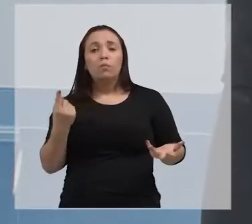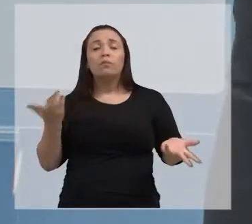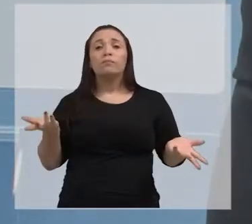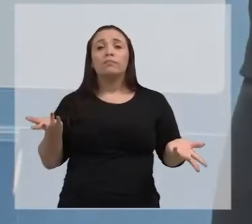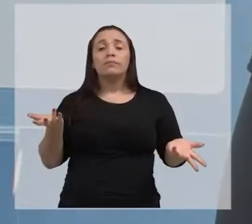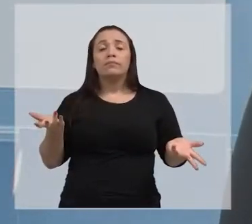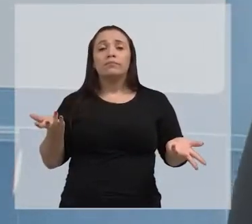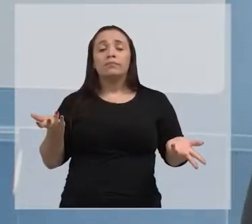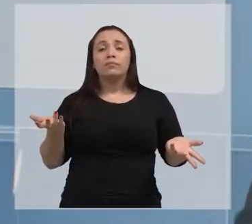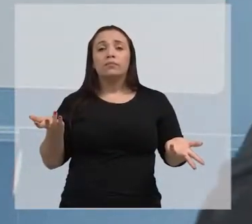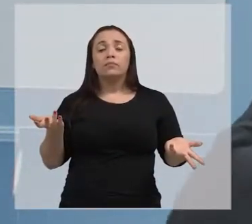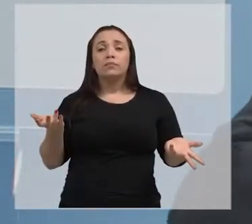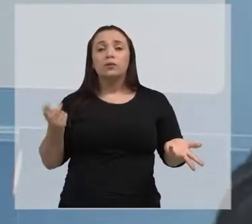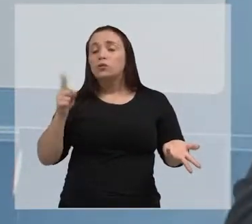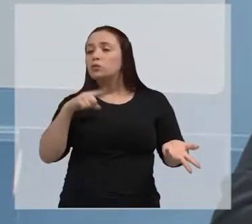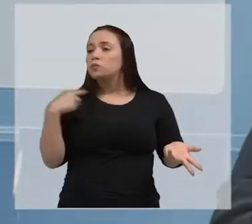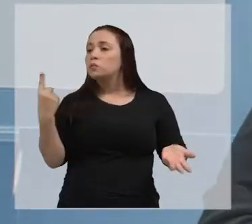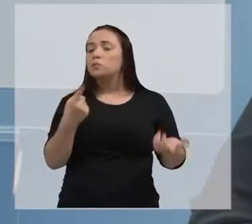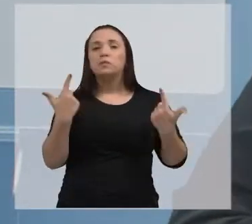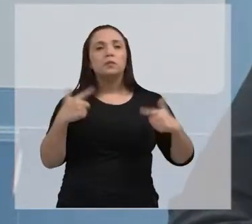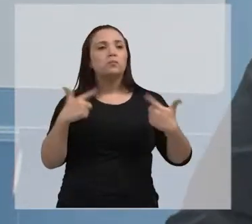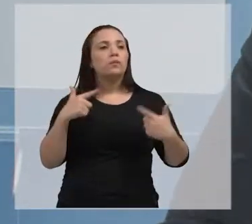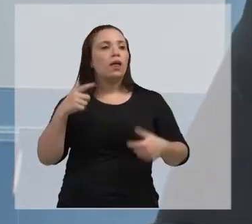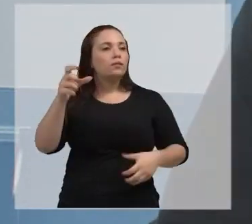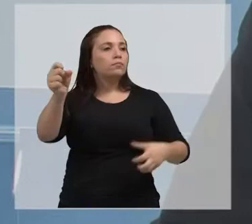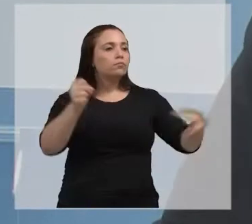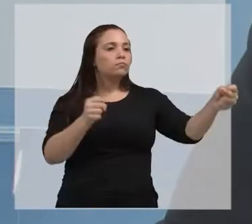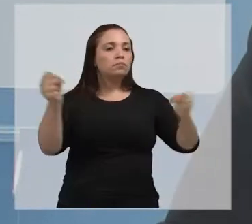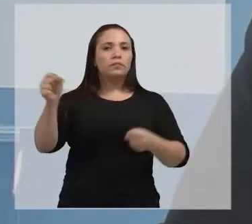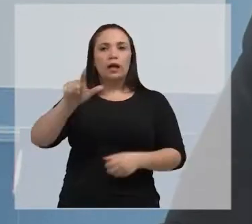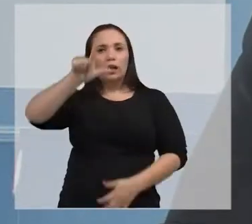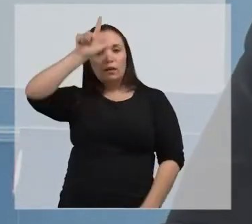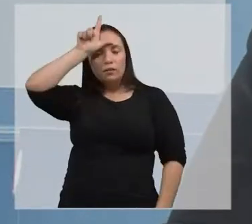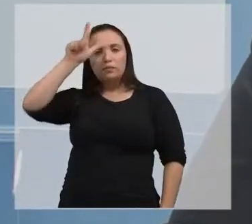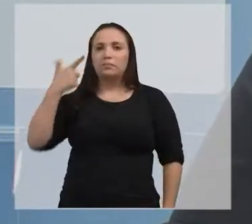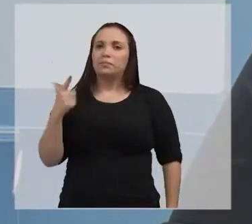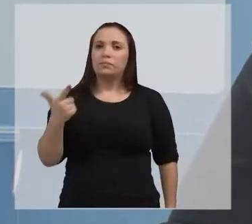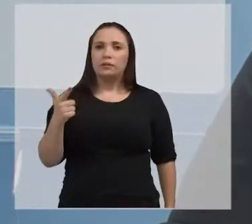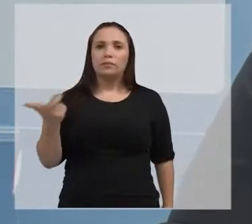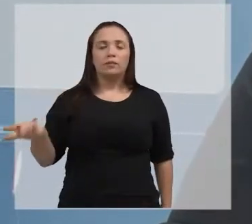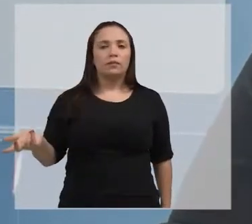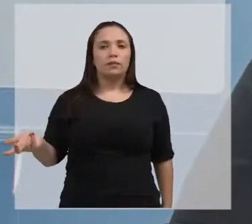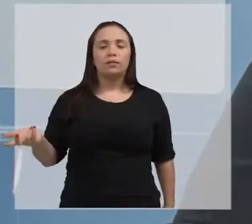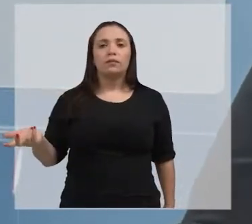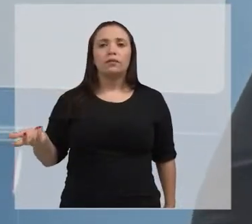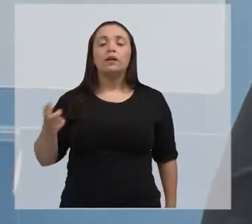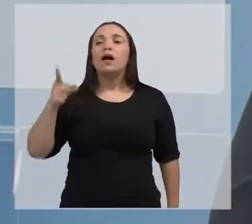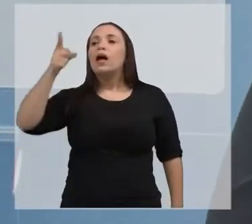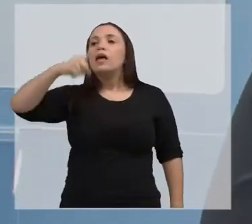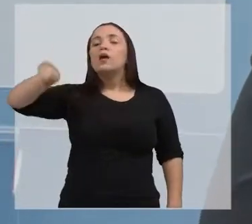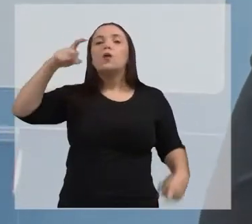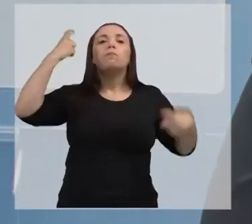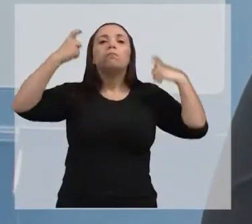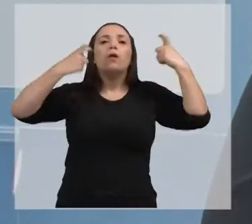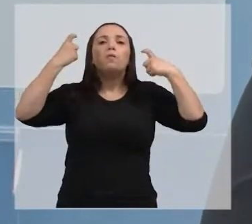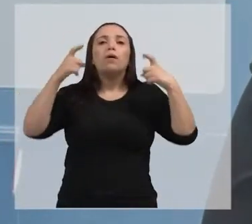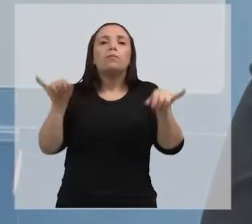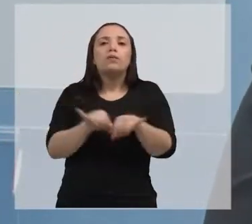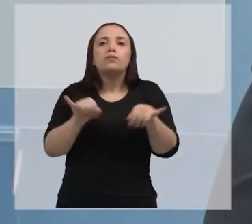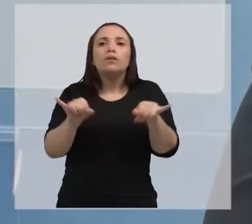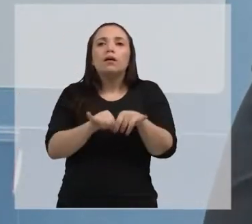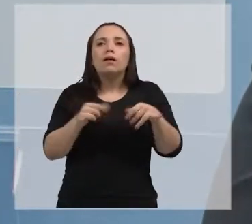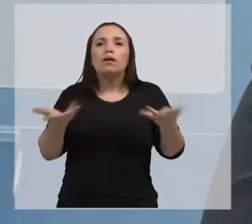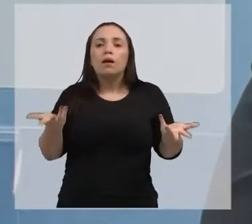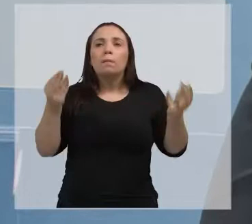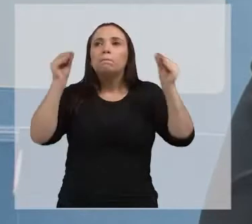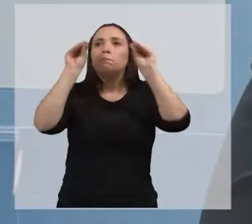Então, mas nós não temos mais esses homens. E os homens que a gente tem com mandato lá, eles estão preocupados em fazer essa baboseira. Aí sabe o